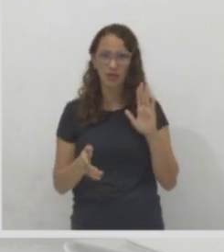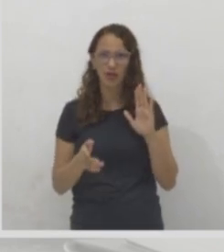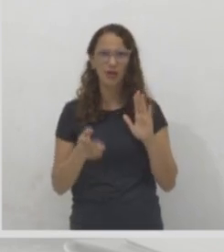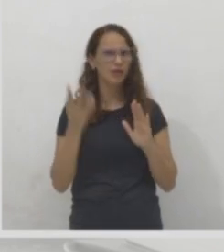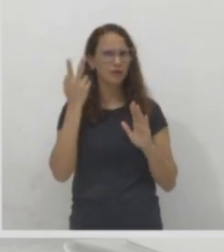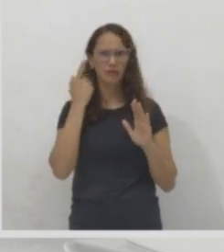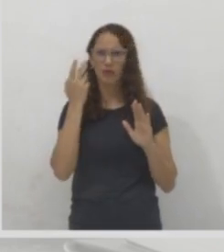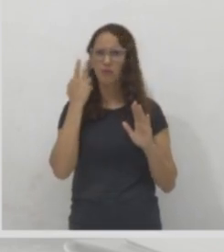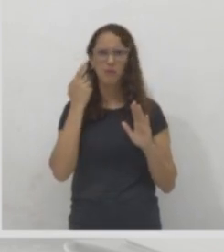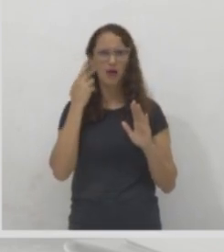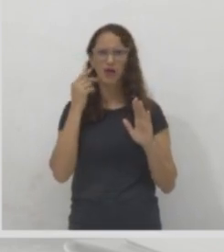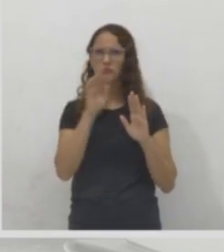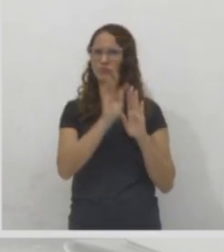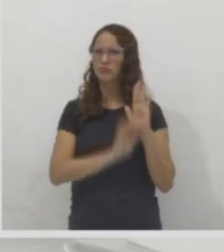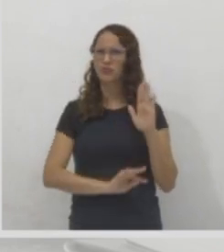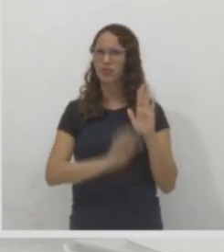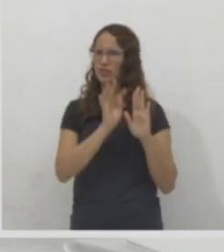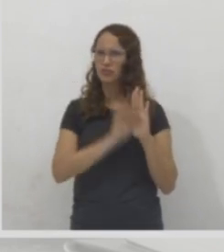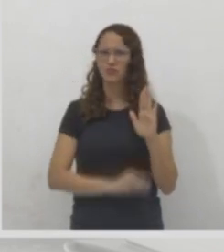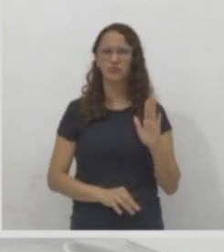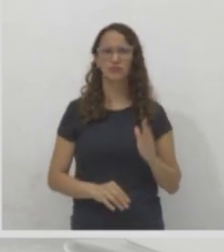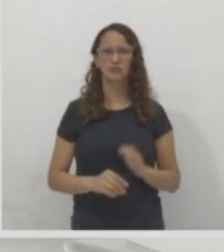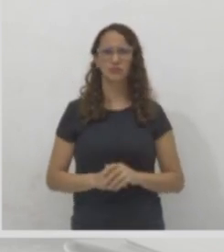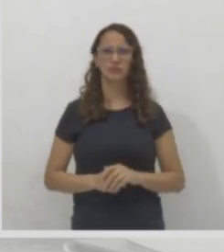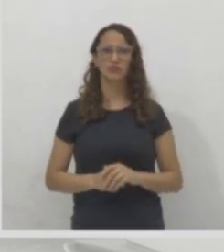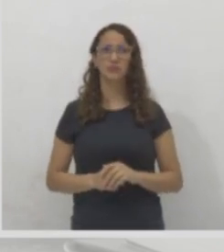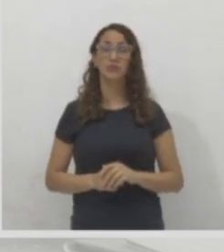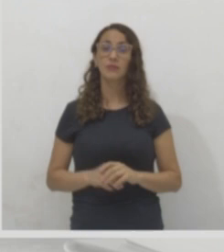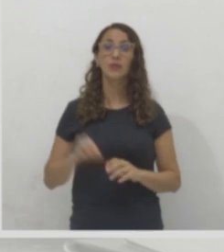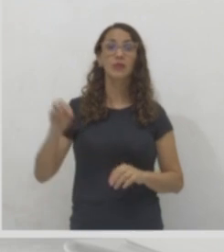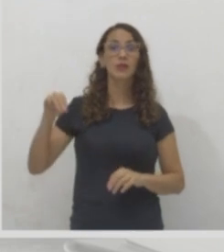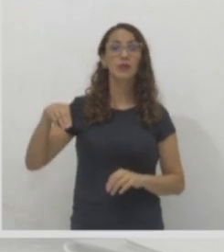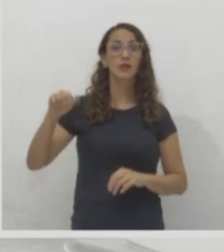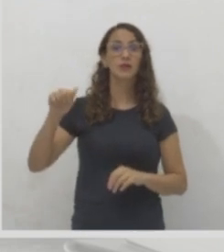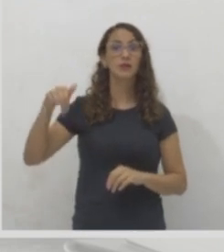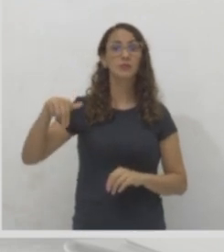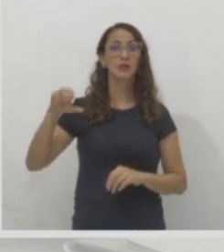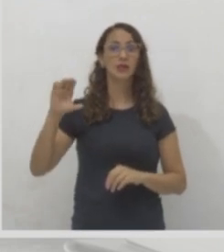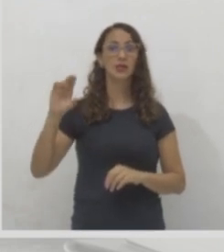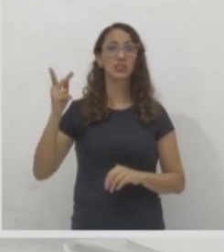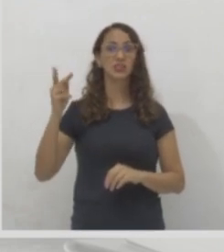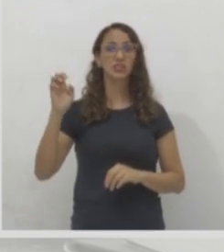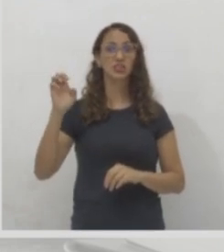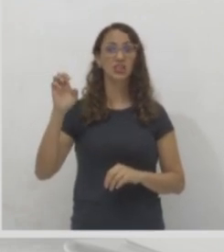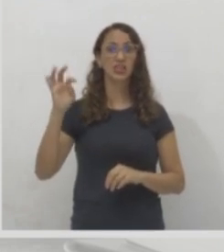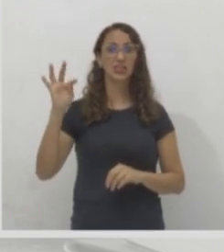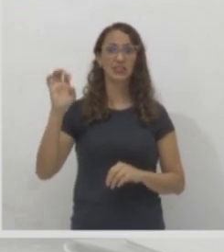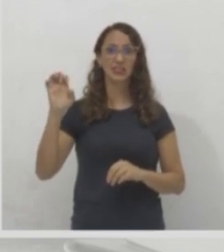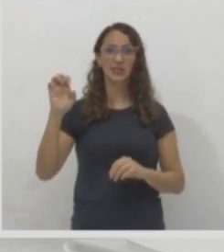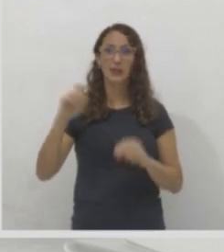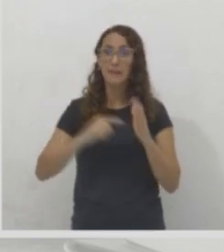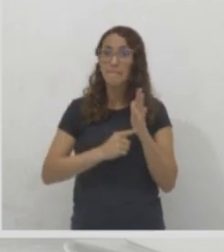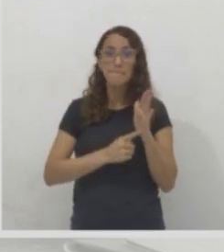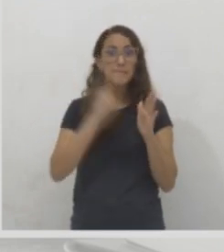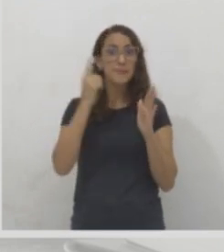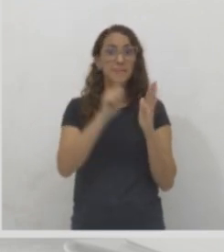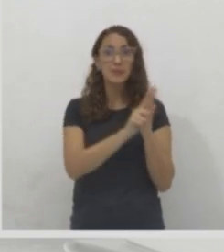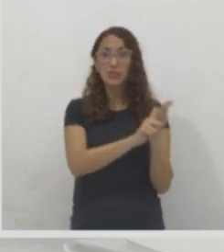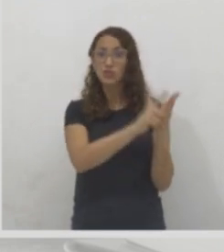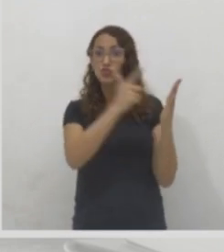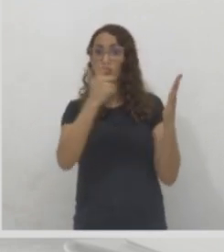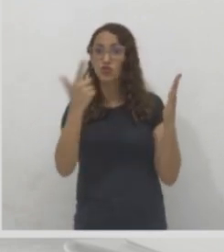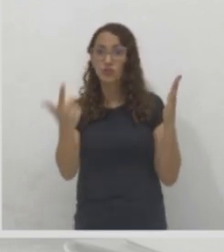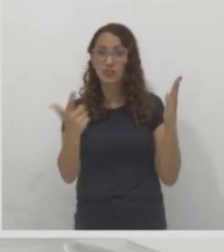comum nos textos. Uma manchete, normalmente, ela está na primeira página de um